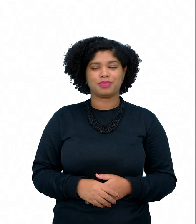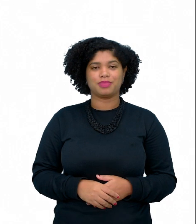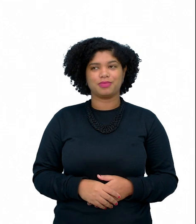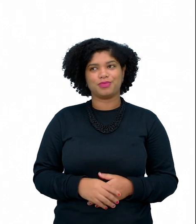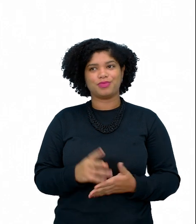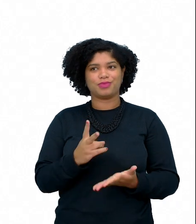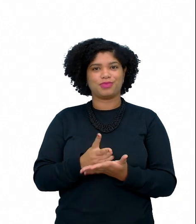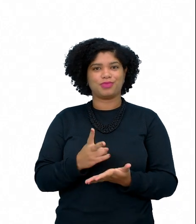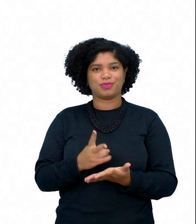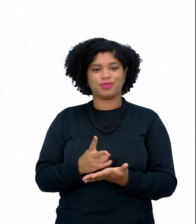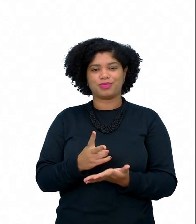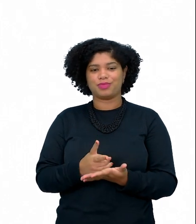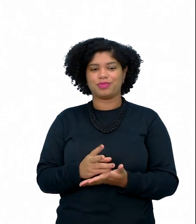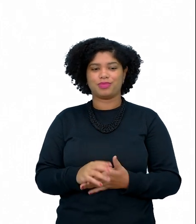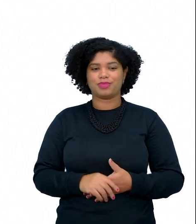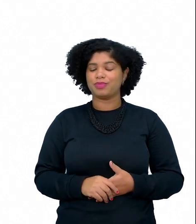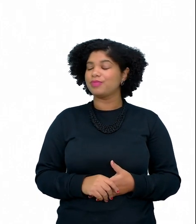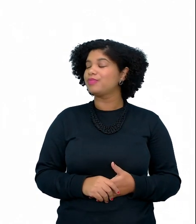Continuando.